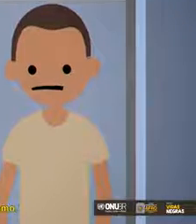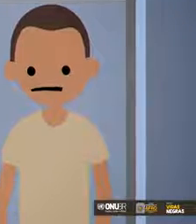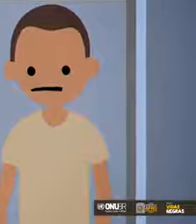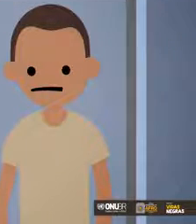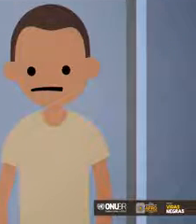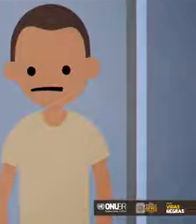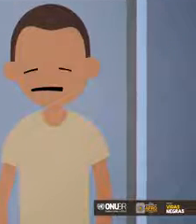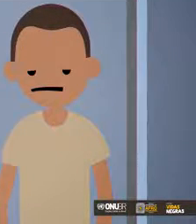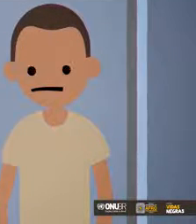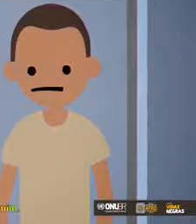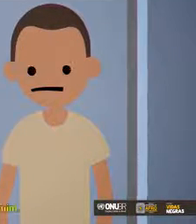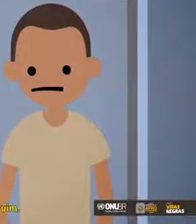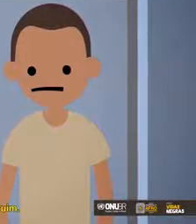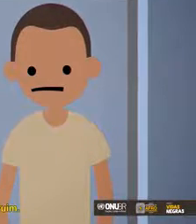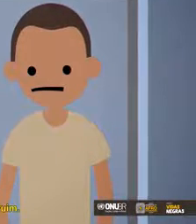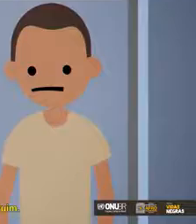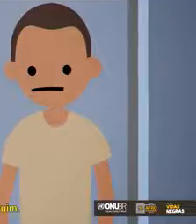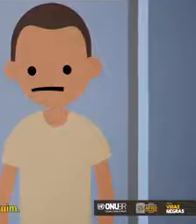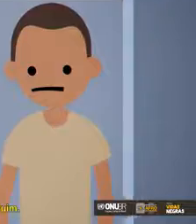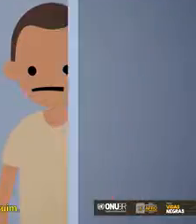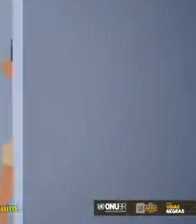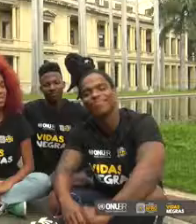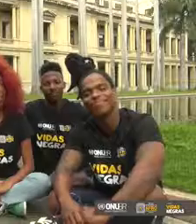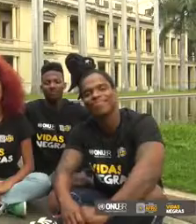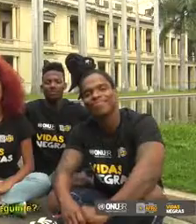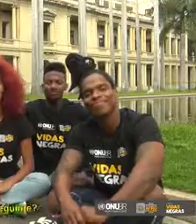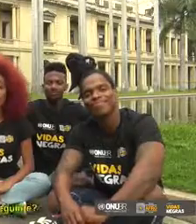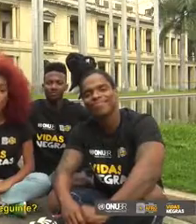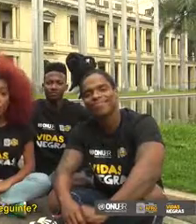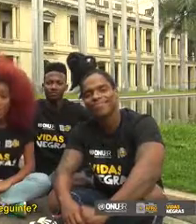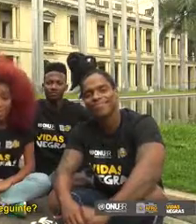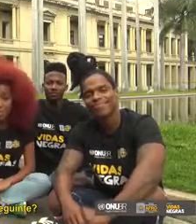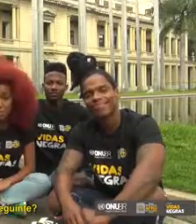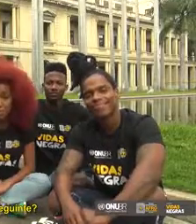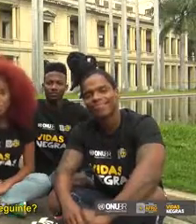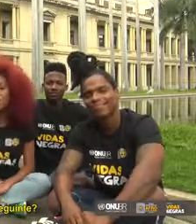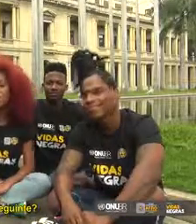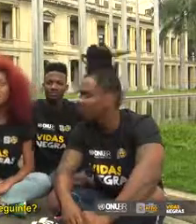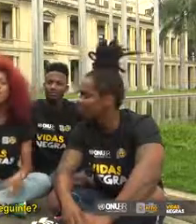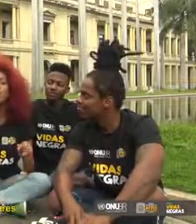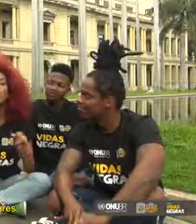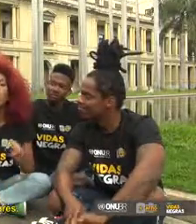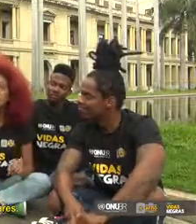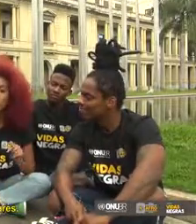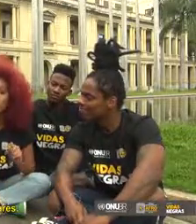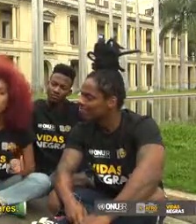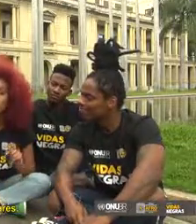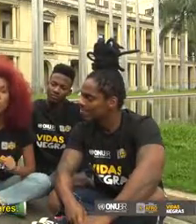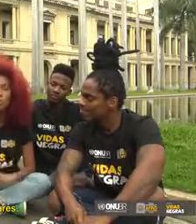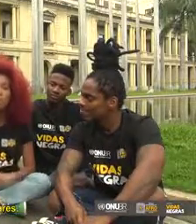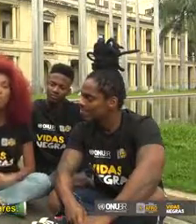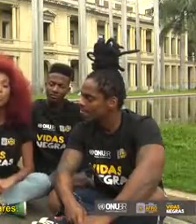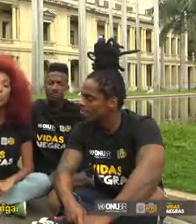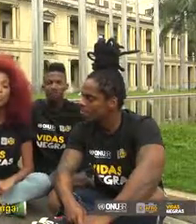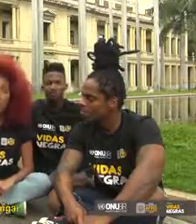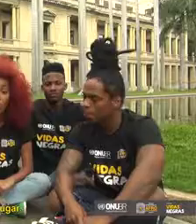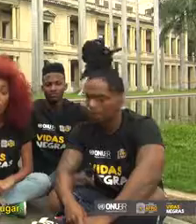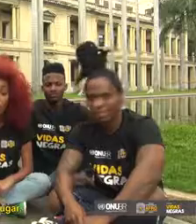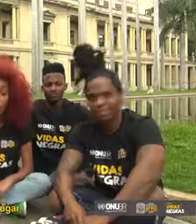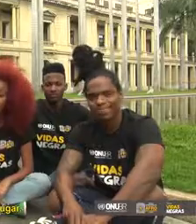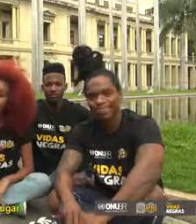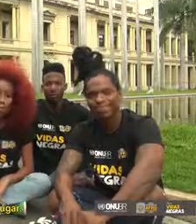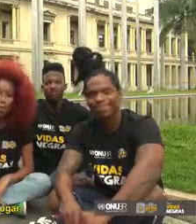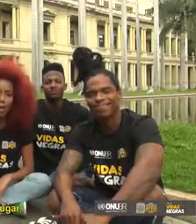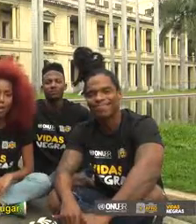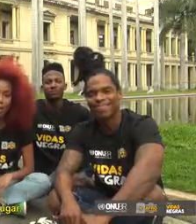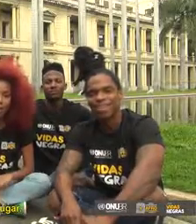mesmo. É, esse final de semana deu ruim. Sabe o que eu fiz na semana seguinte? Voltei pros mesmos lugares, porque o meu